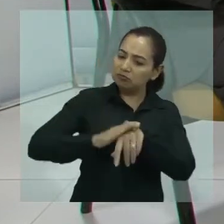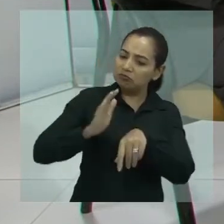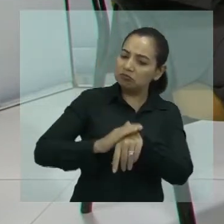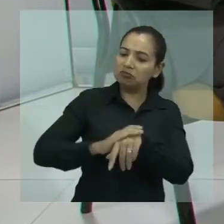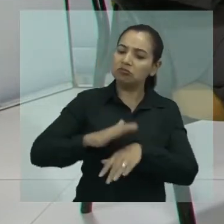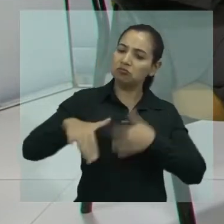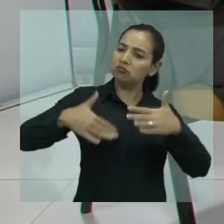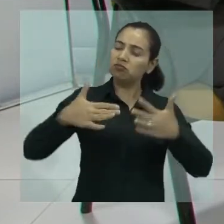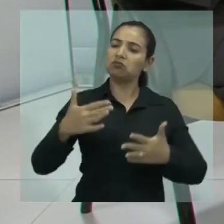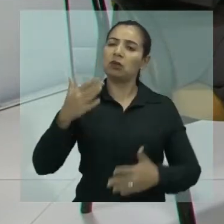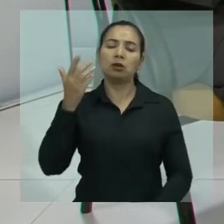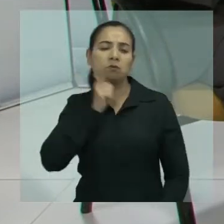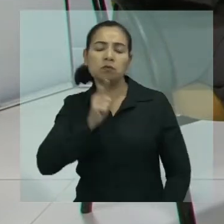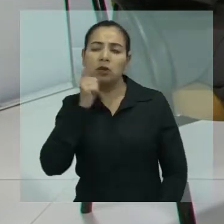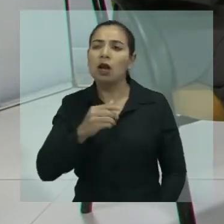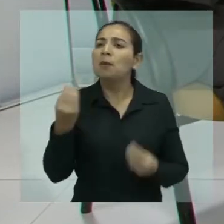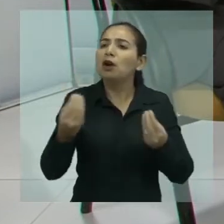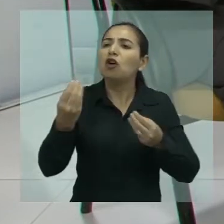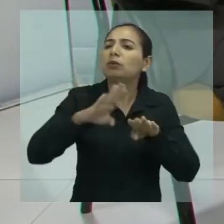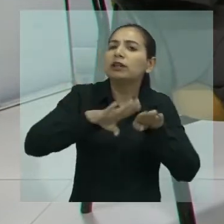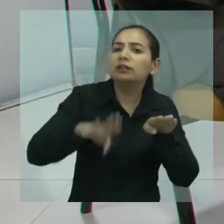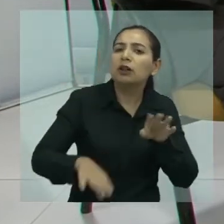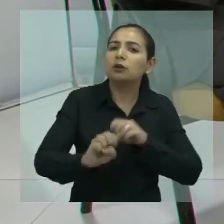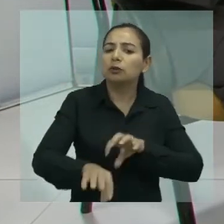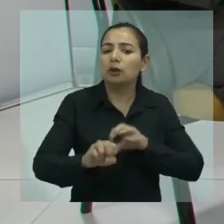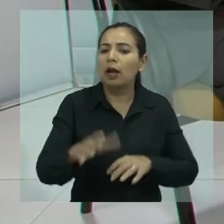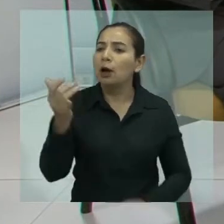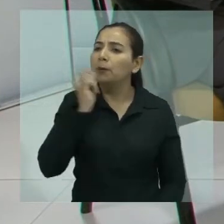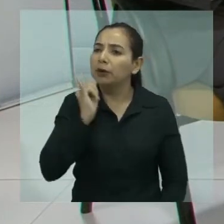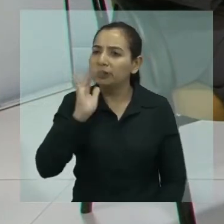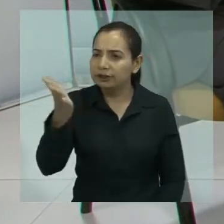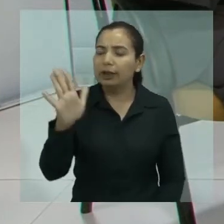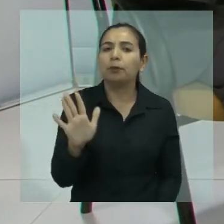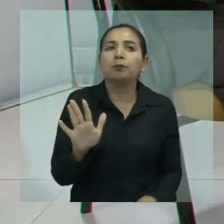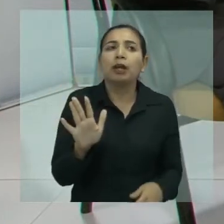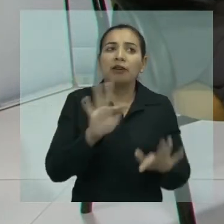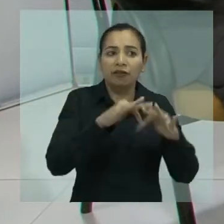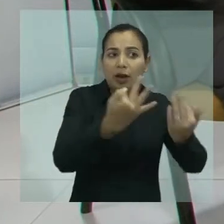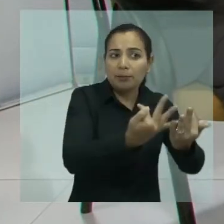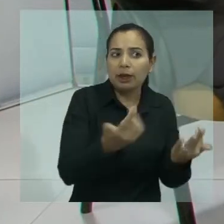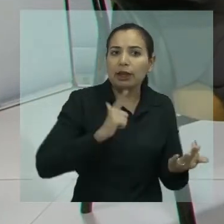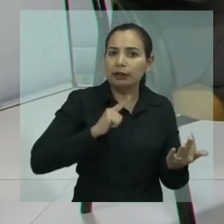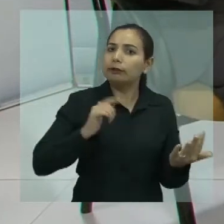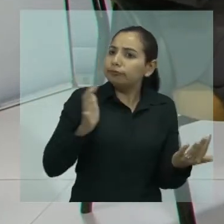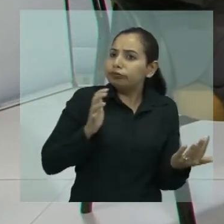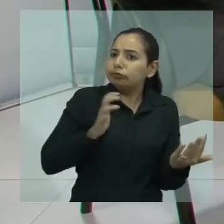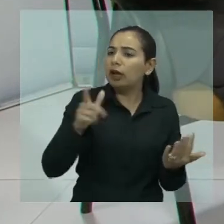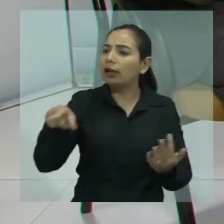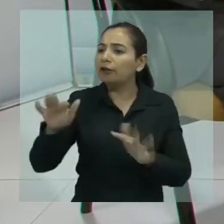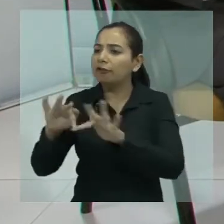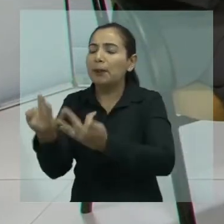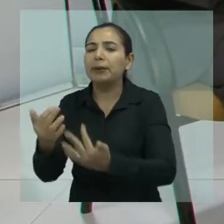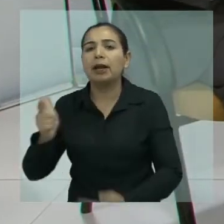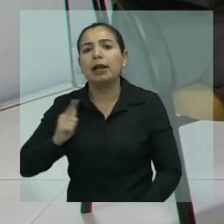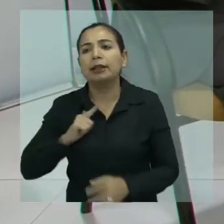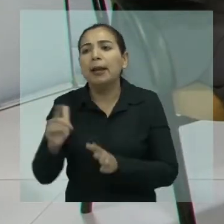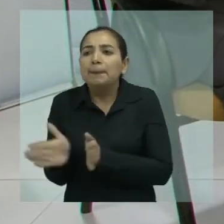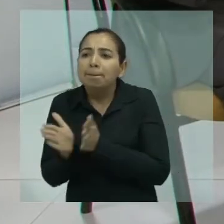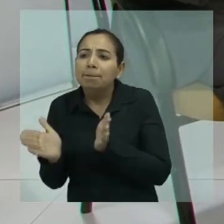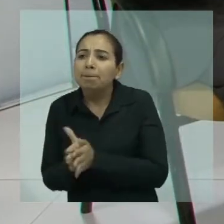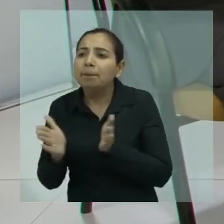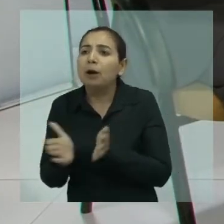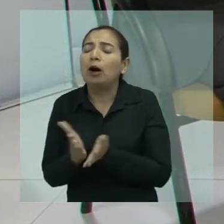da meritocracia, mas a meritocracia ela esbarra também nessa questão da desigualdade educacional. Quer dizer, uma pessoa